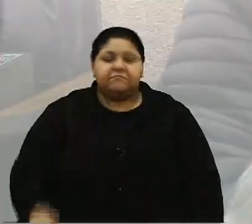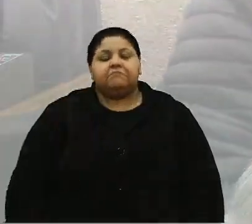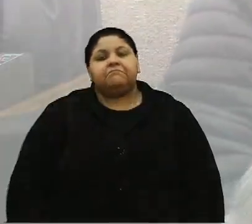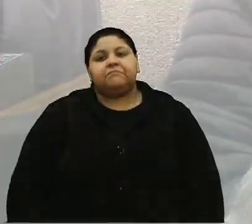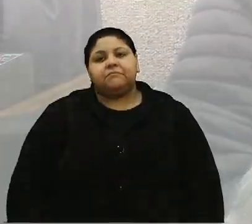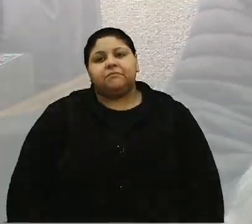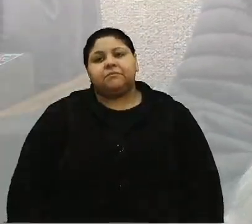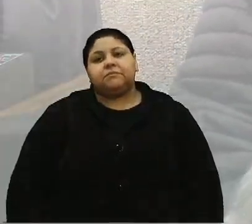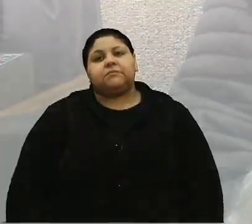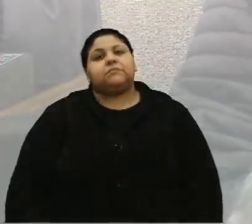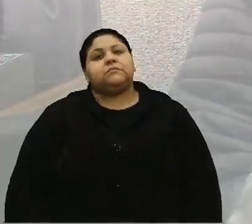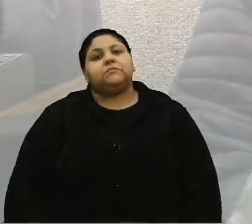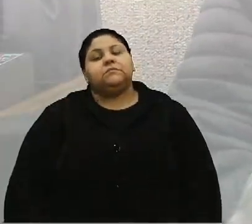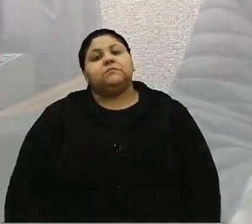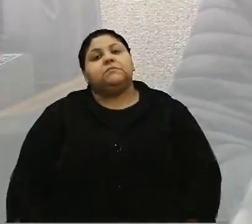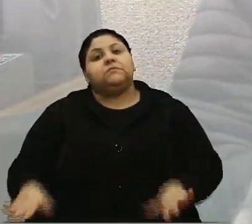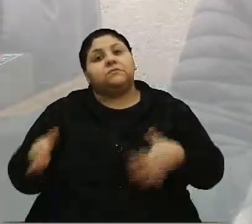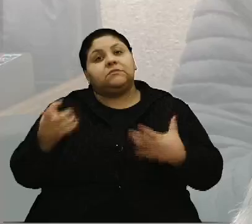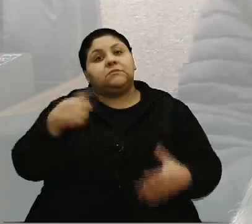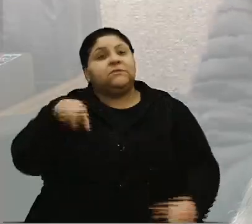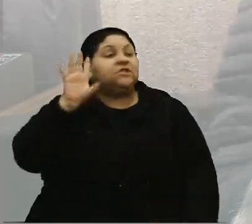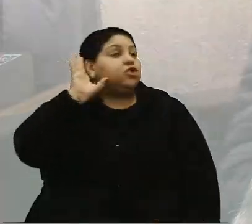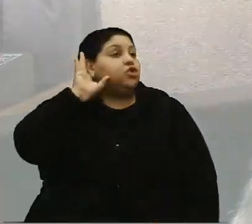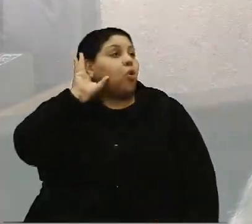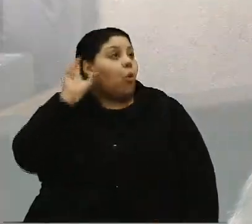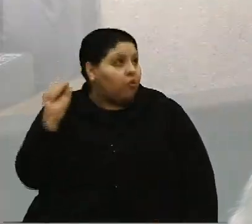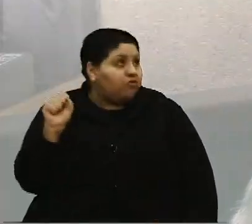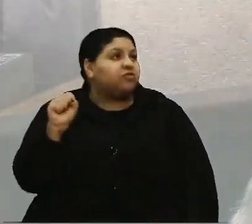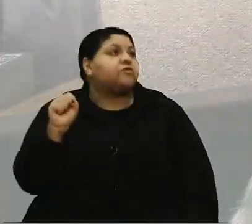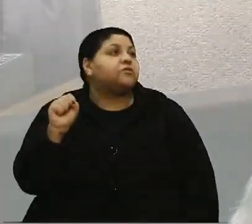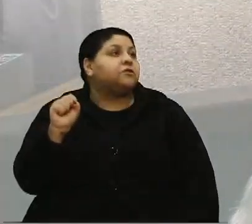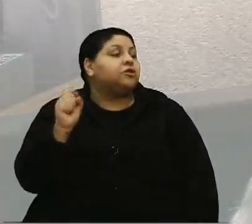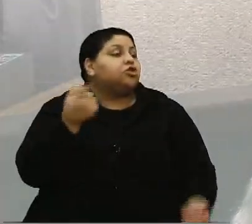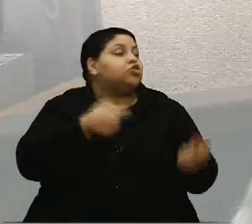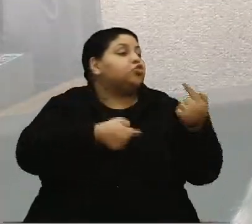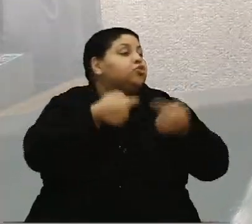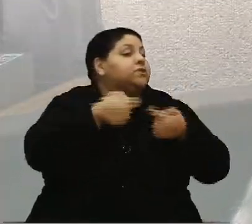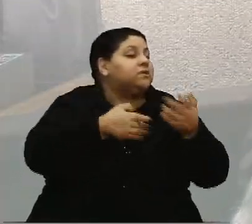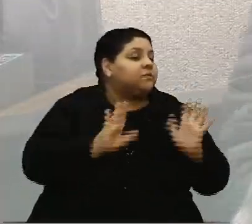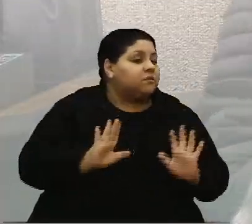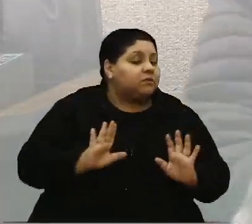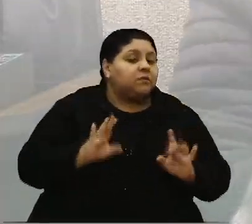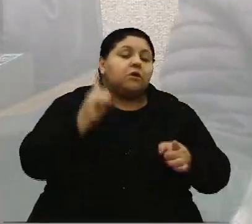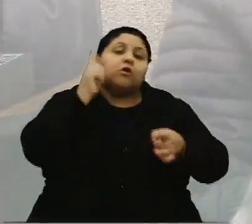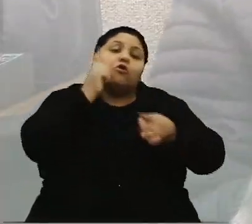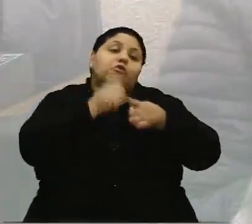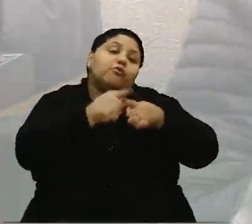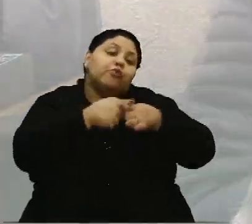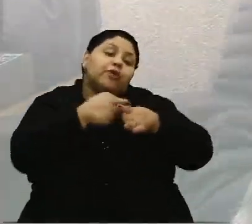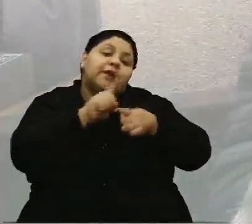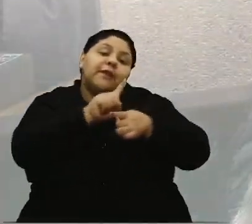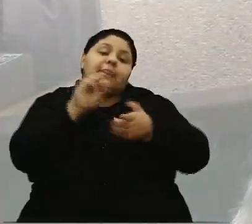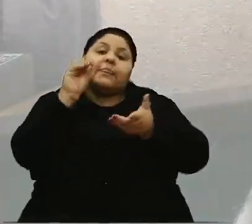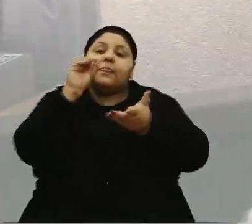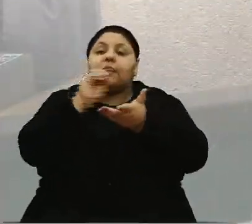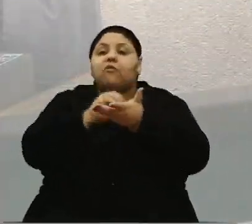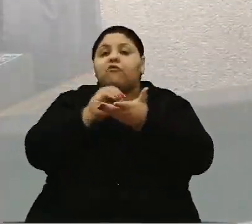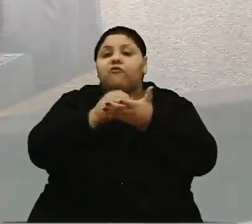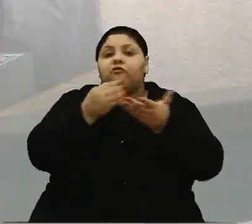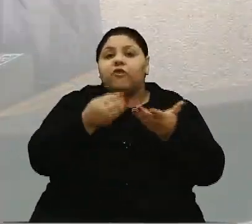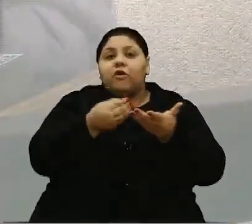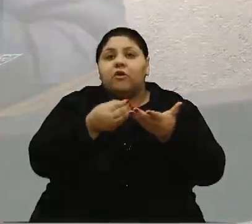Aí, a gente ouve falar muitas vezes discussão, por que não faz um plebiscito,